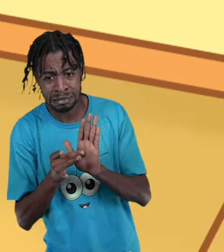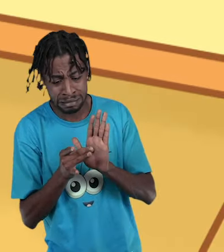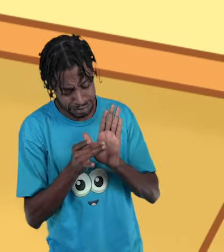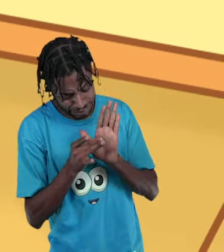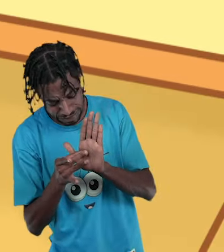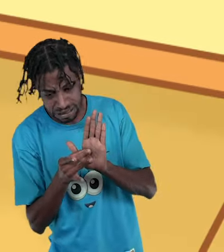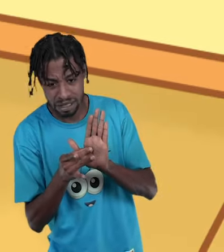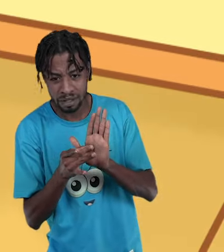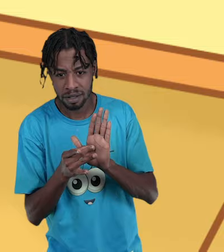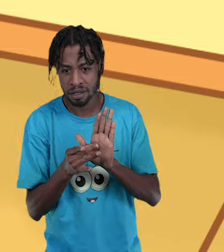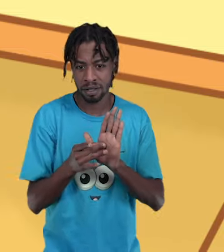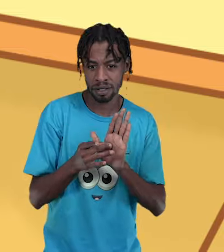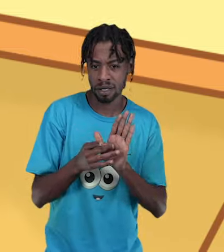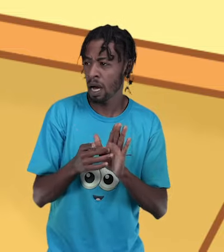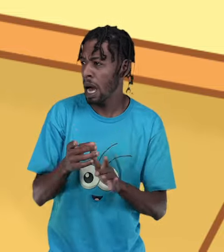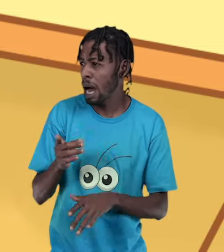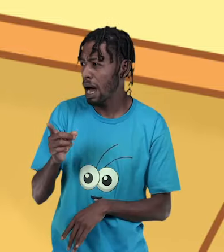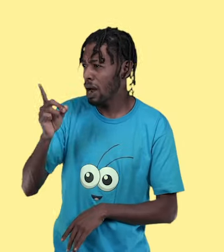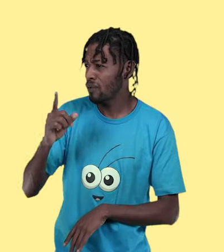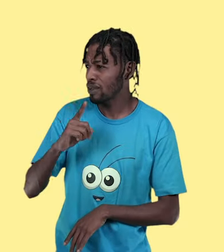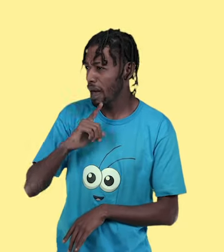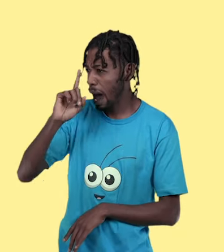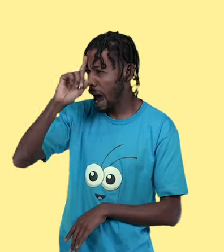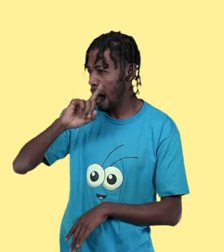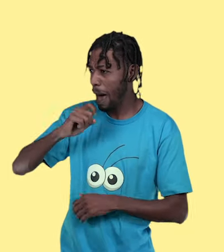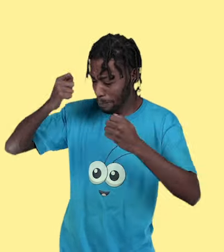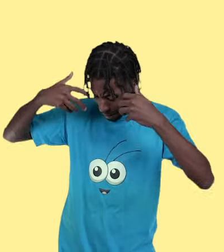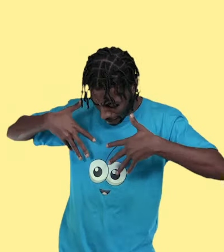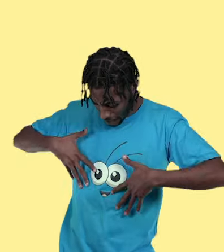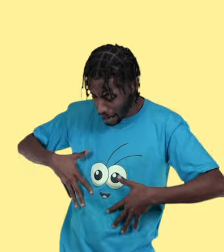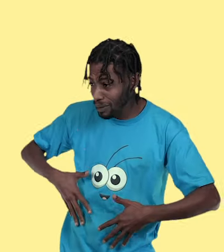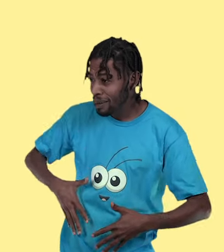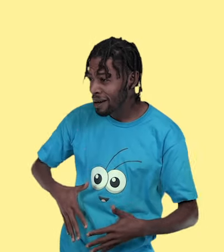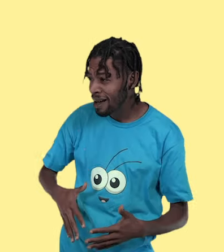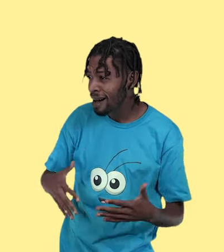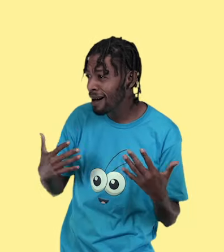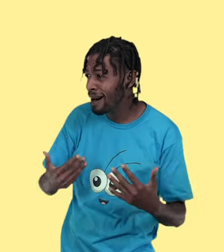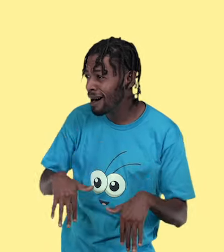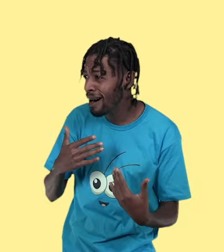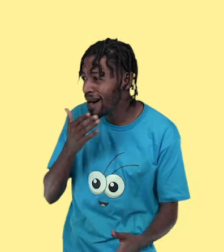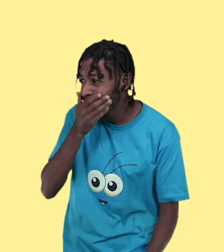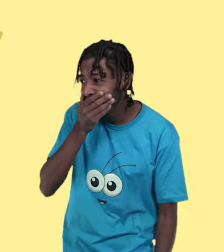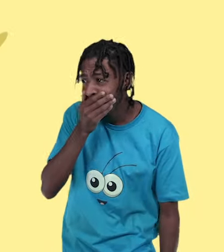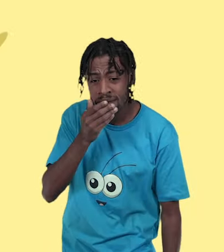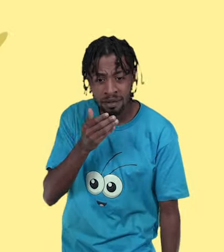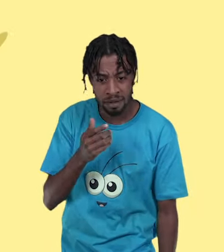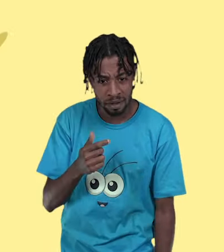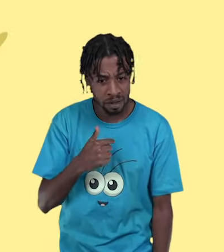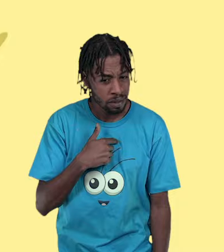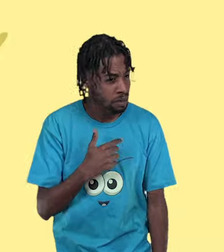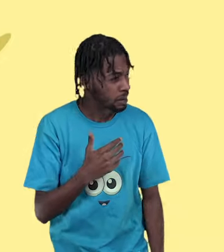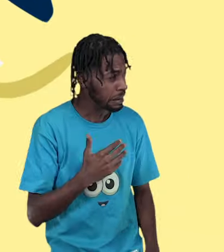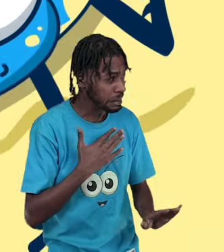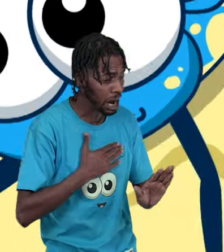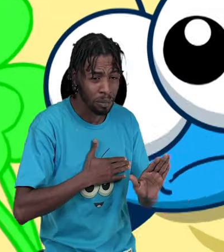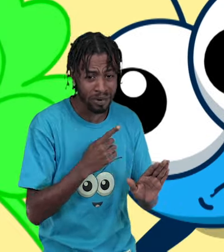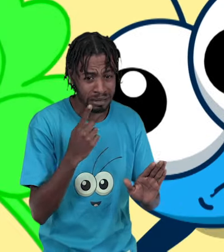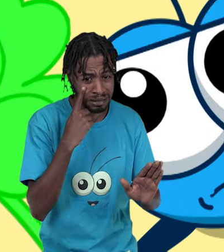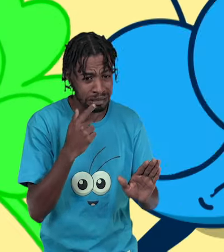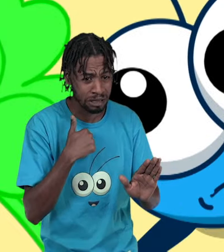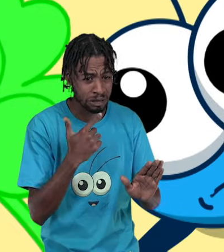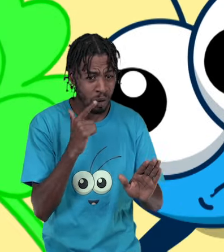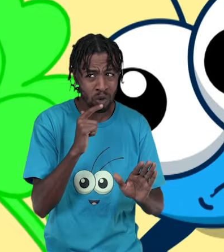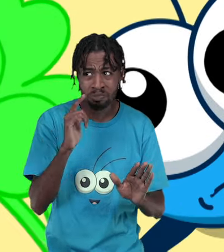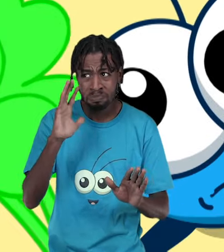Bobizum, você está todo amarelo! Calma, calma! Vamos sair! Eu vou dar um jeito! Bob levanta a mão que é puxada de volta